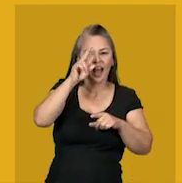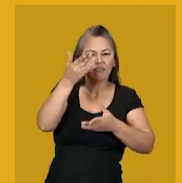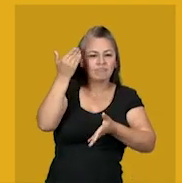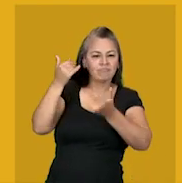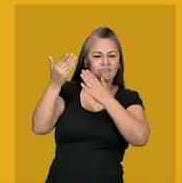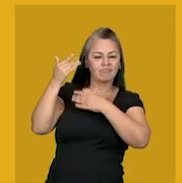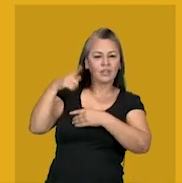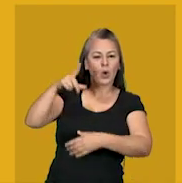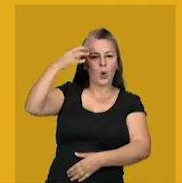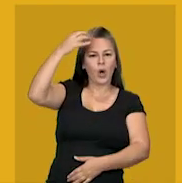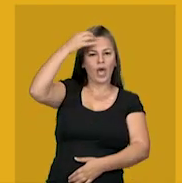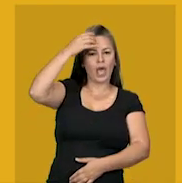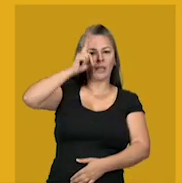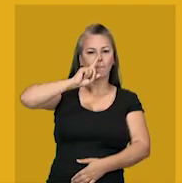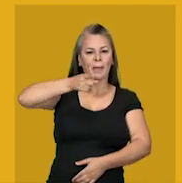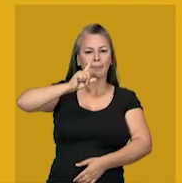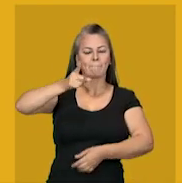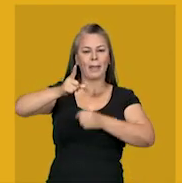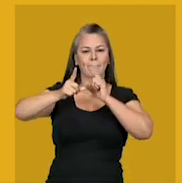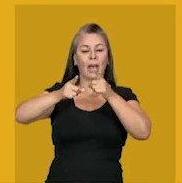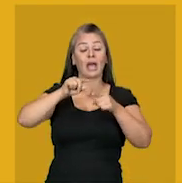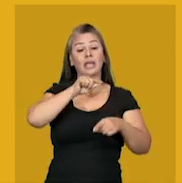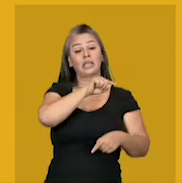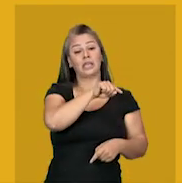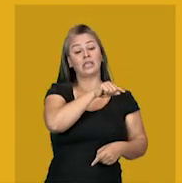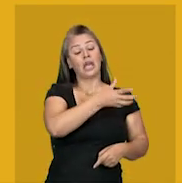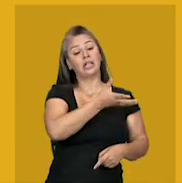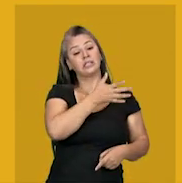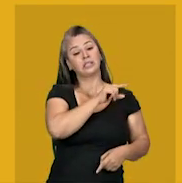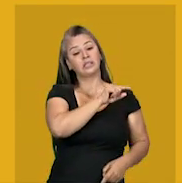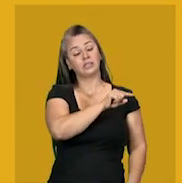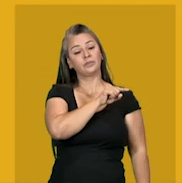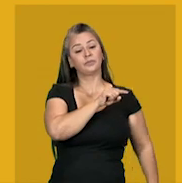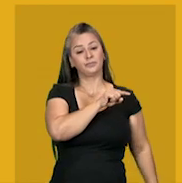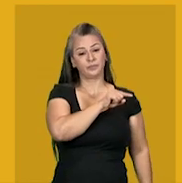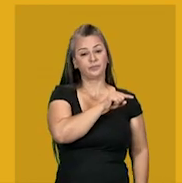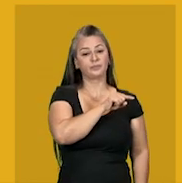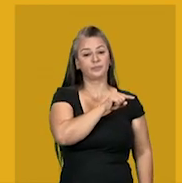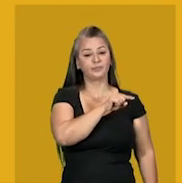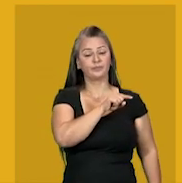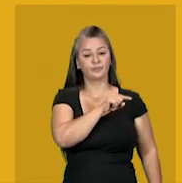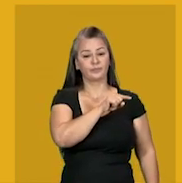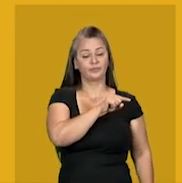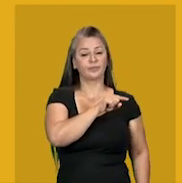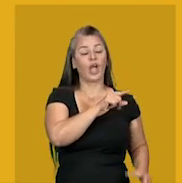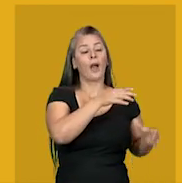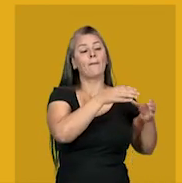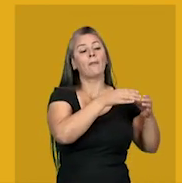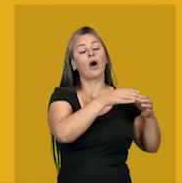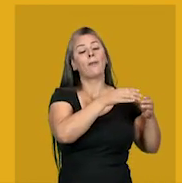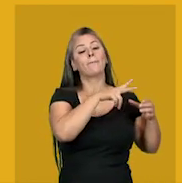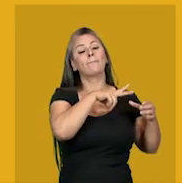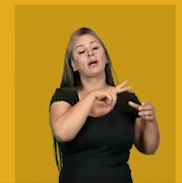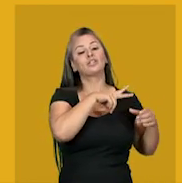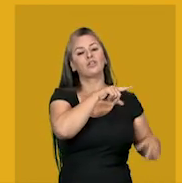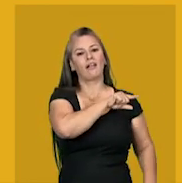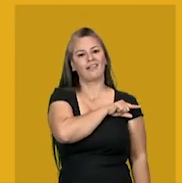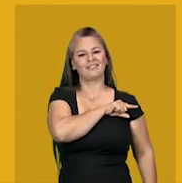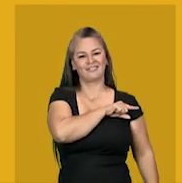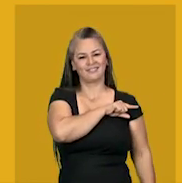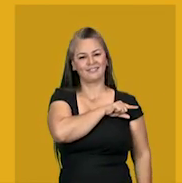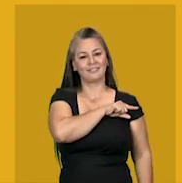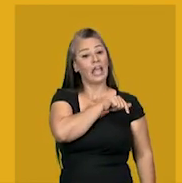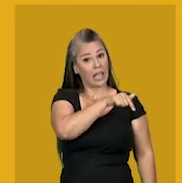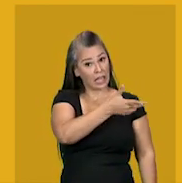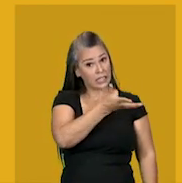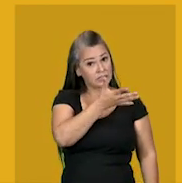ele podia simplesmente se apropriar das posses que existiam no reino, porque afinal tudo era dele. Agora a propriedade privada era defendida. Eles